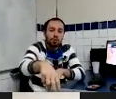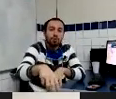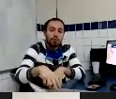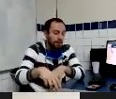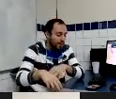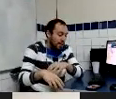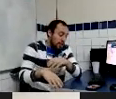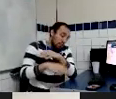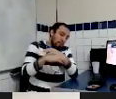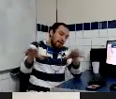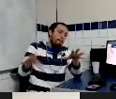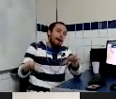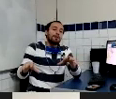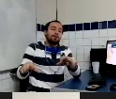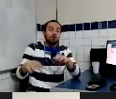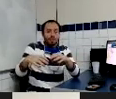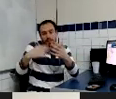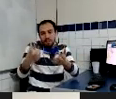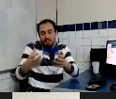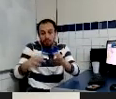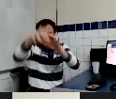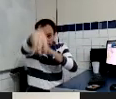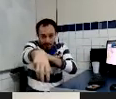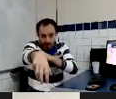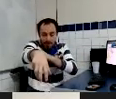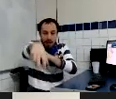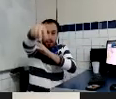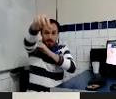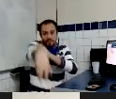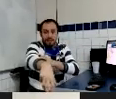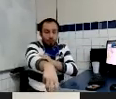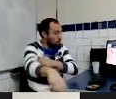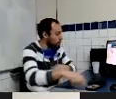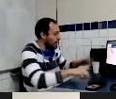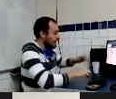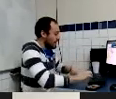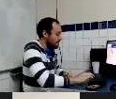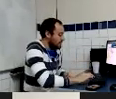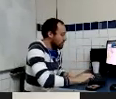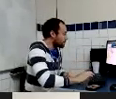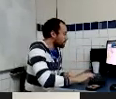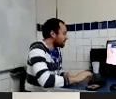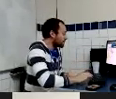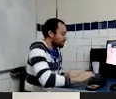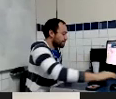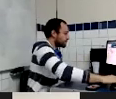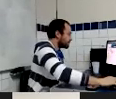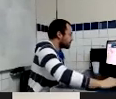faz agricultura. E o primeiro impacto de uma civilização que se fixa na terra e faz agricultura é esse aqui.